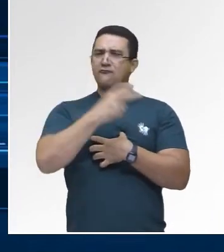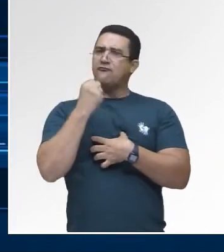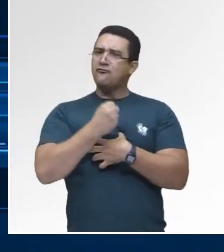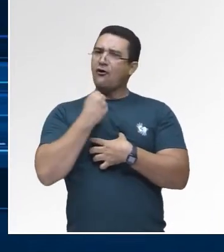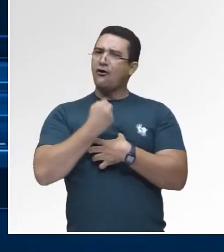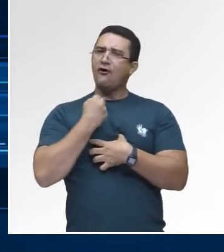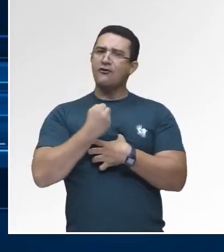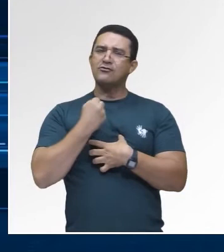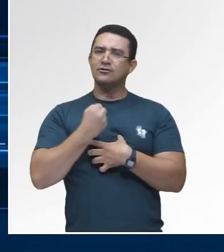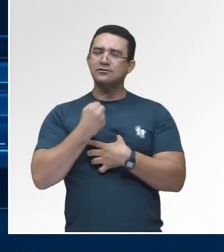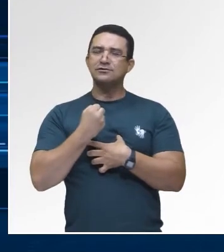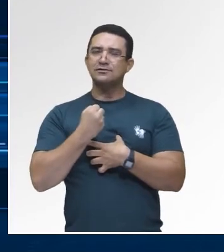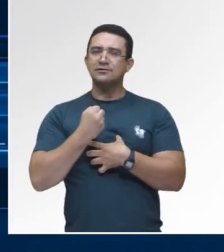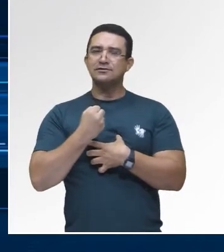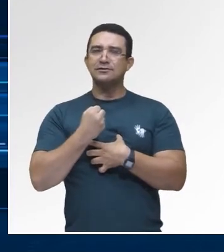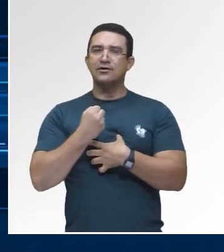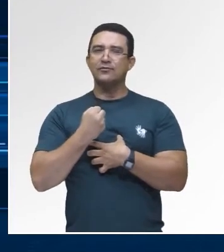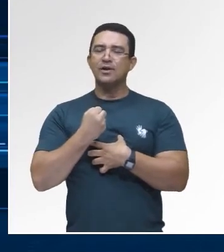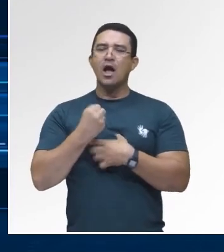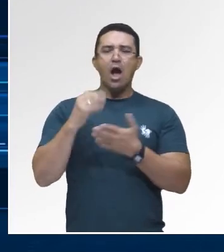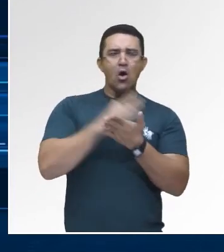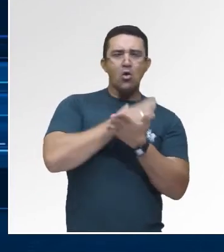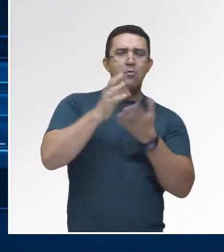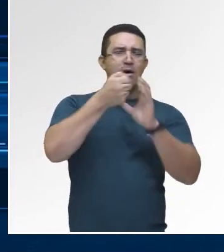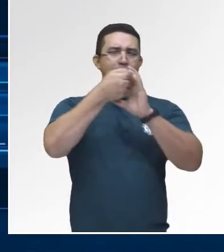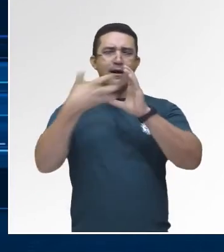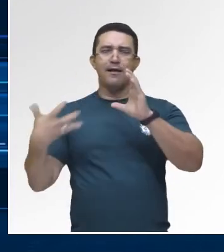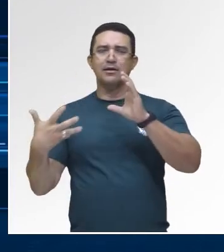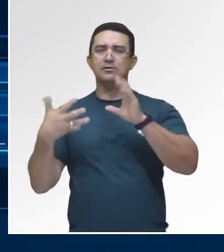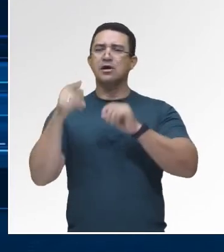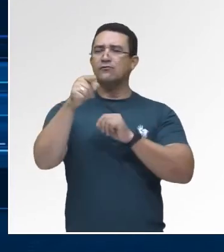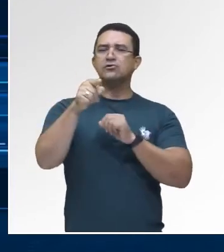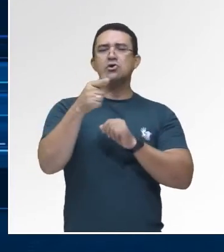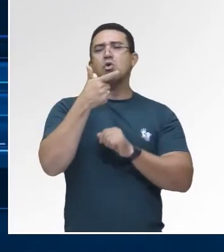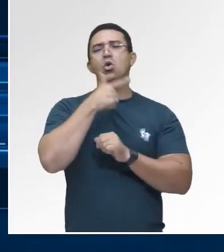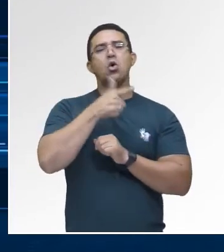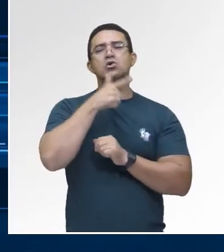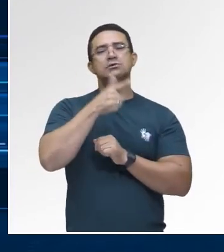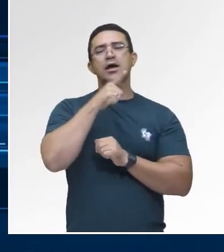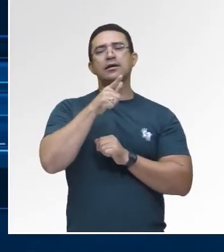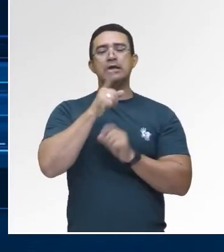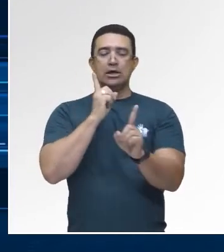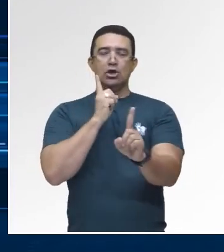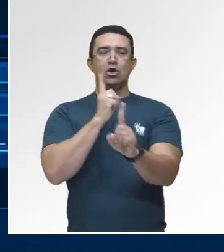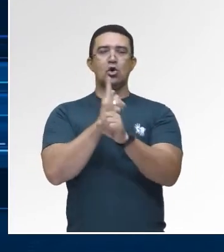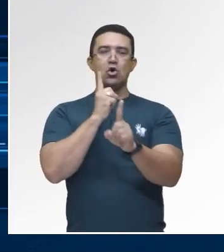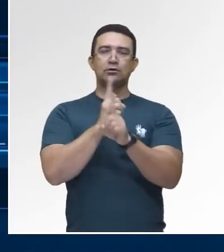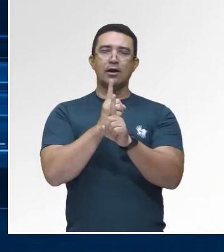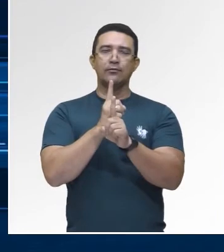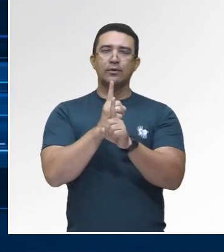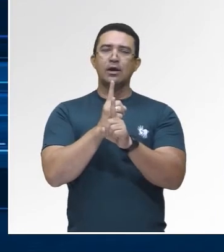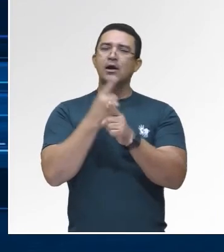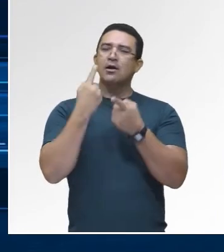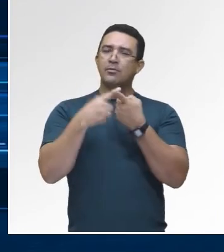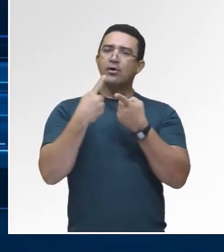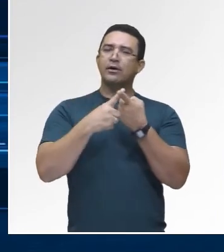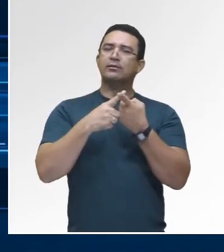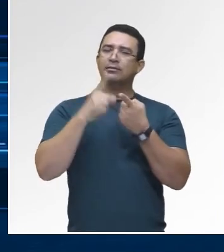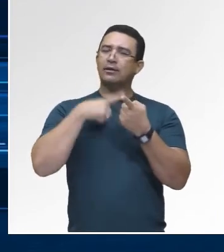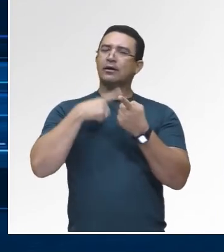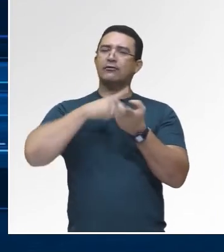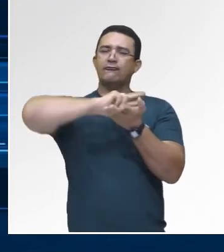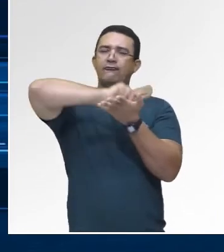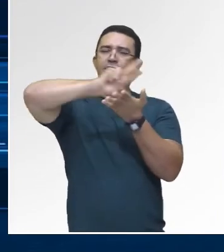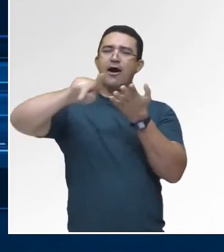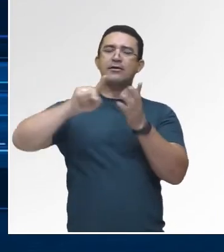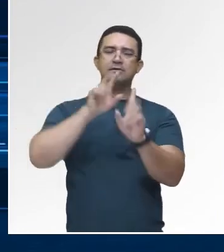né? Esse primeiro momento aí, algumas características você não vai encontrar, né? No caso aí, porque ele é muito influenciado ali pelo